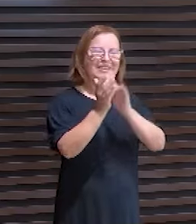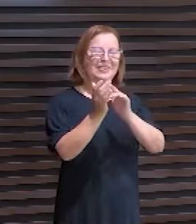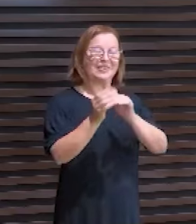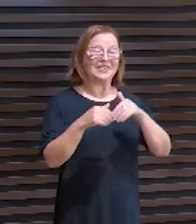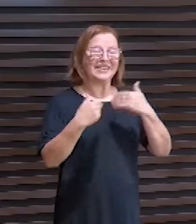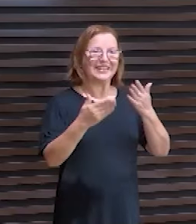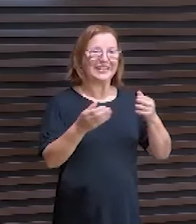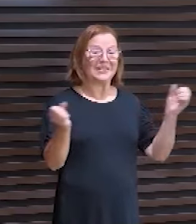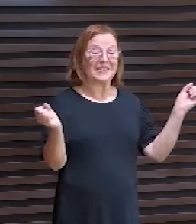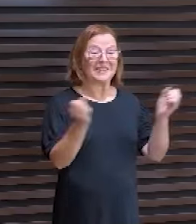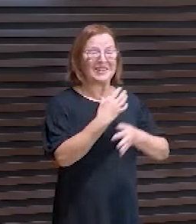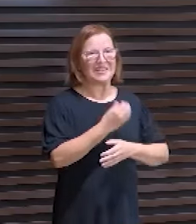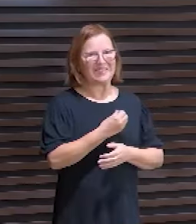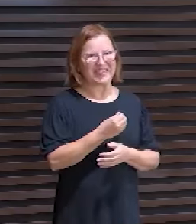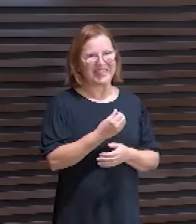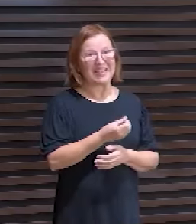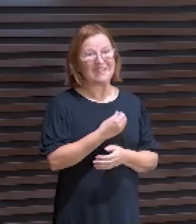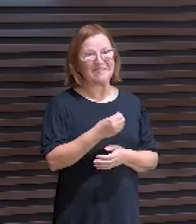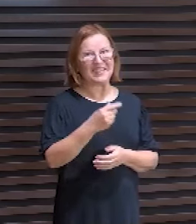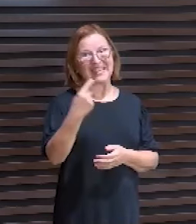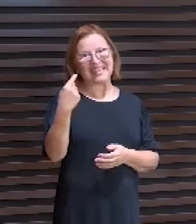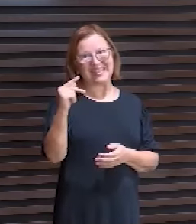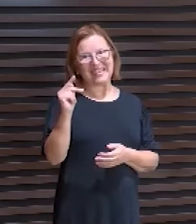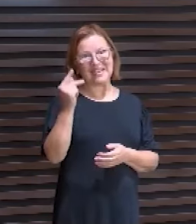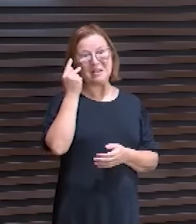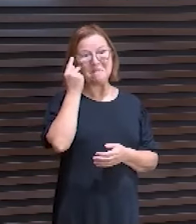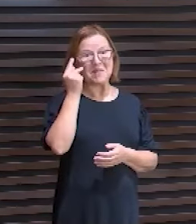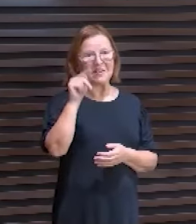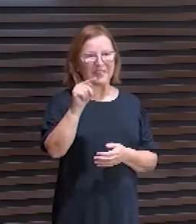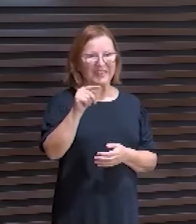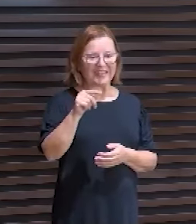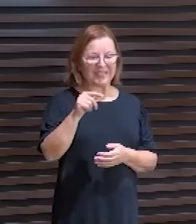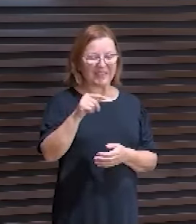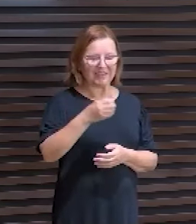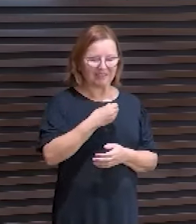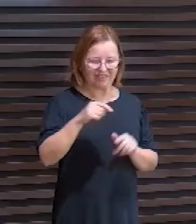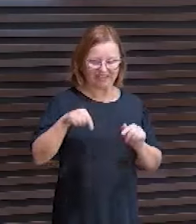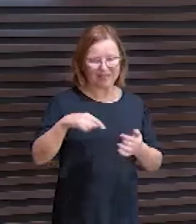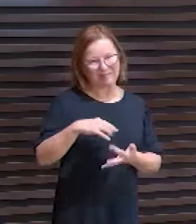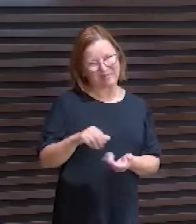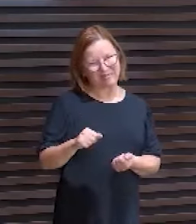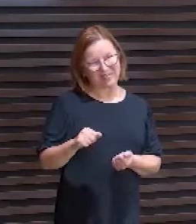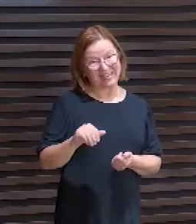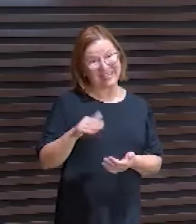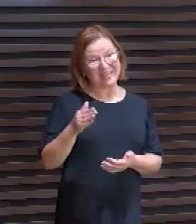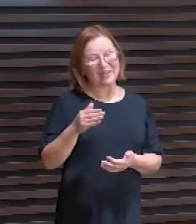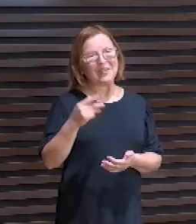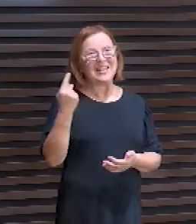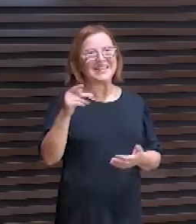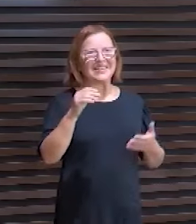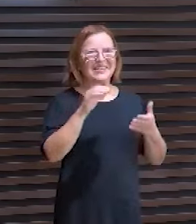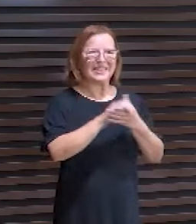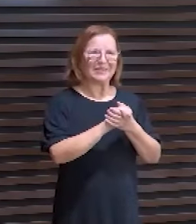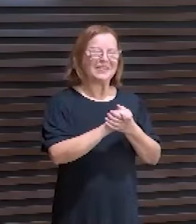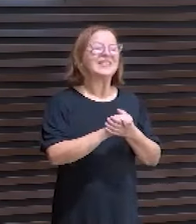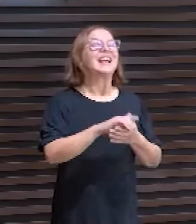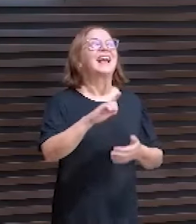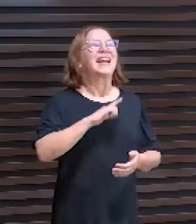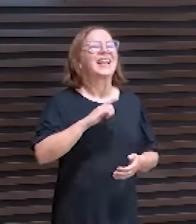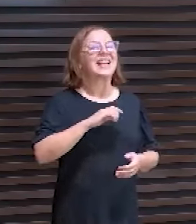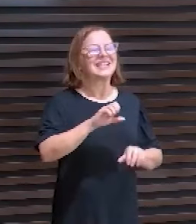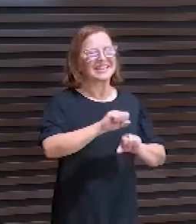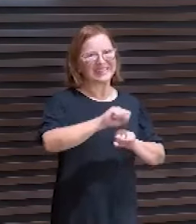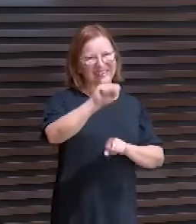nova vida a vida dele para que você viva aqui neste mundo então o teu casamento tem solução